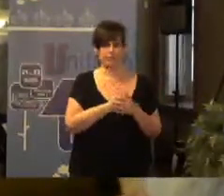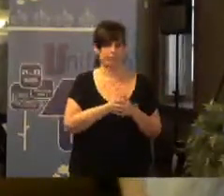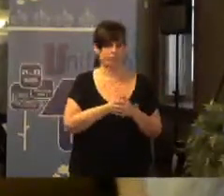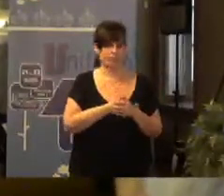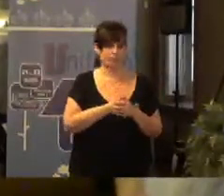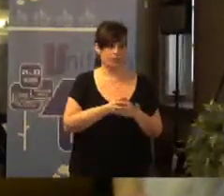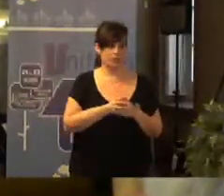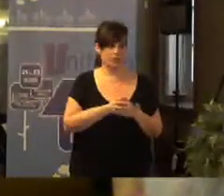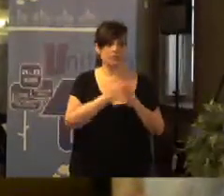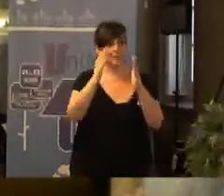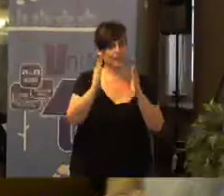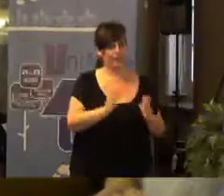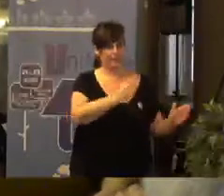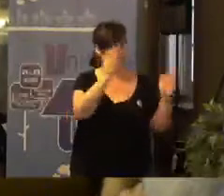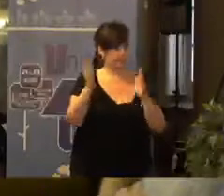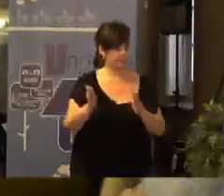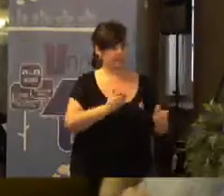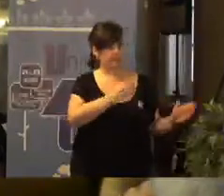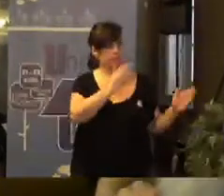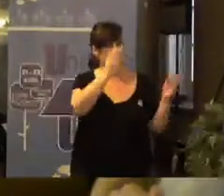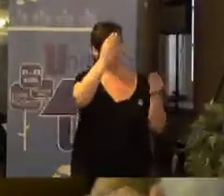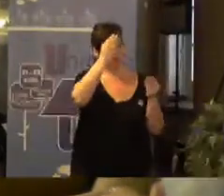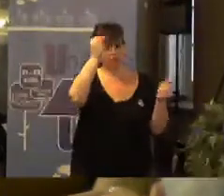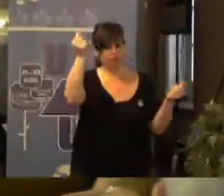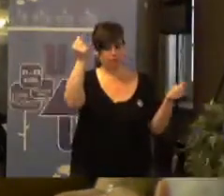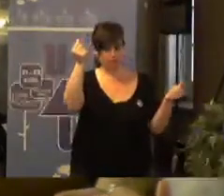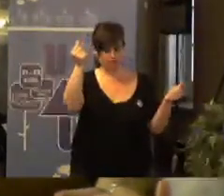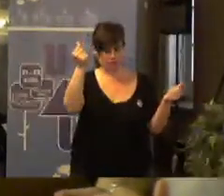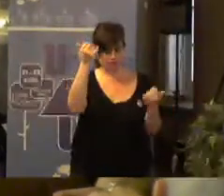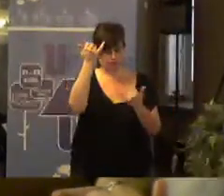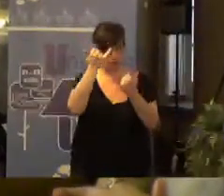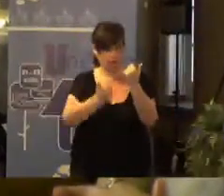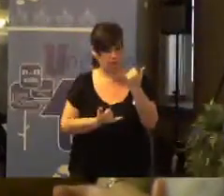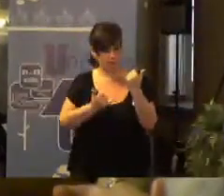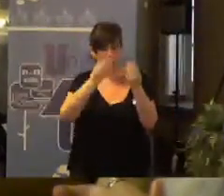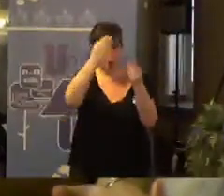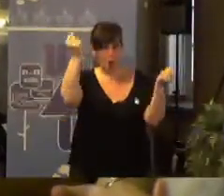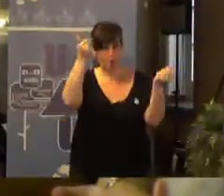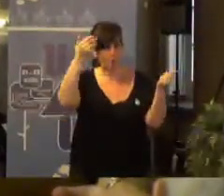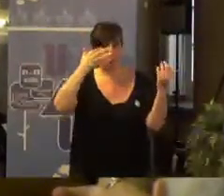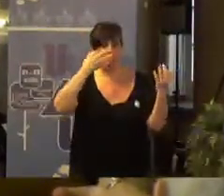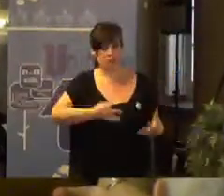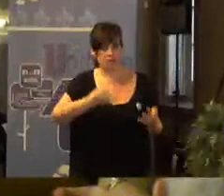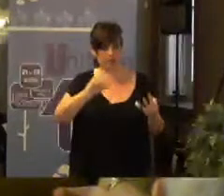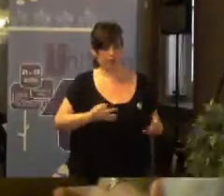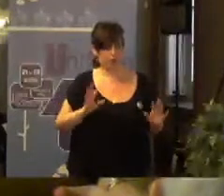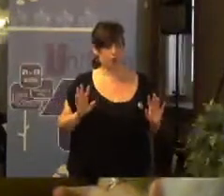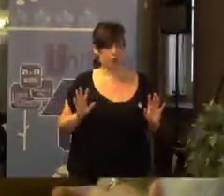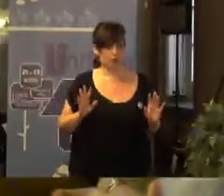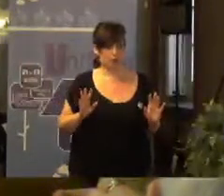o que é que são etapas e o que é destino final, é a coisa mais perigosa, porque pode fazer com